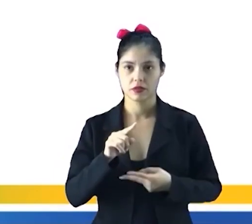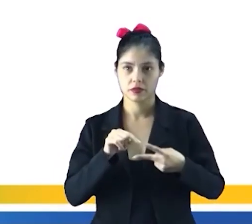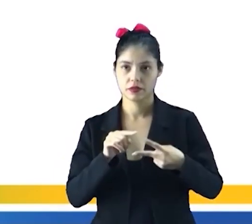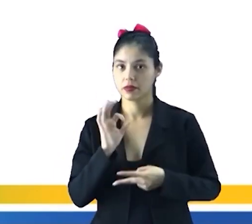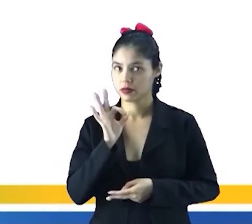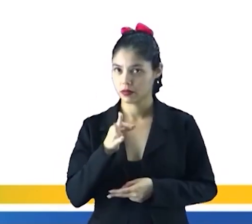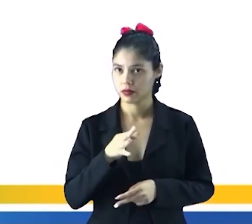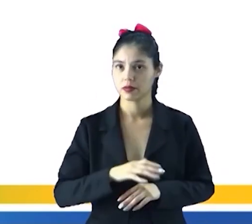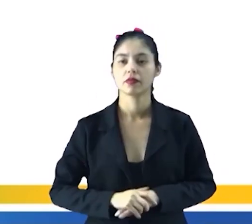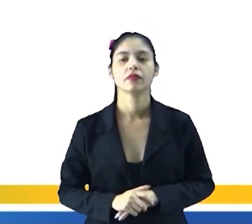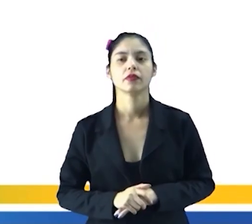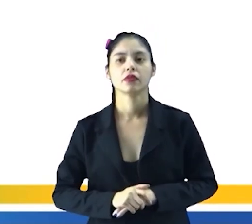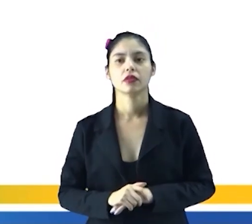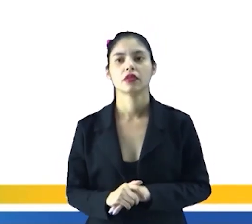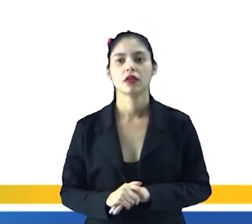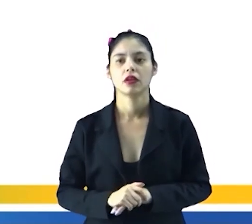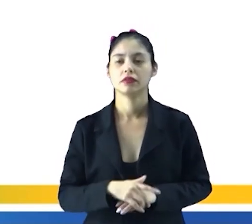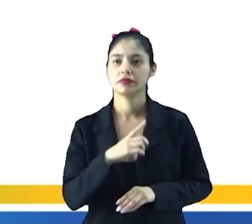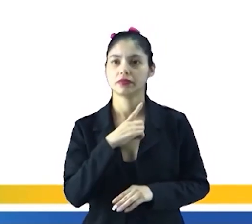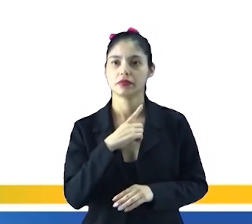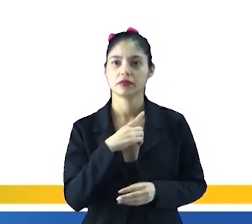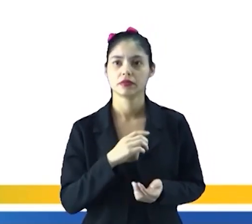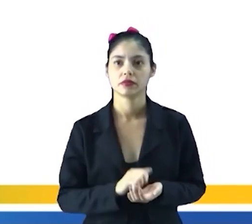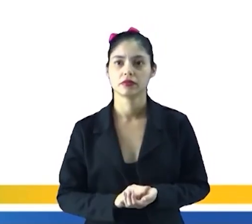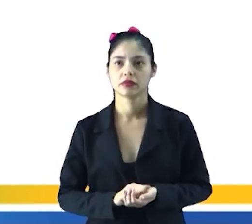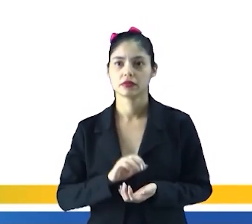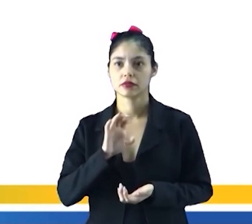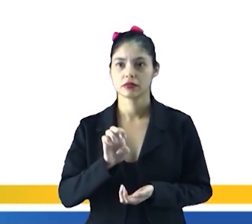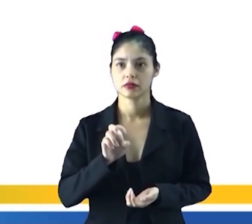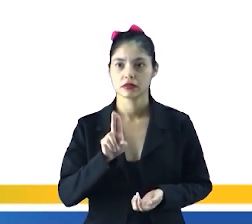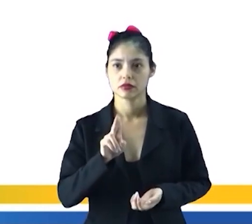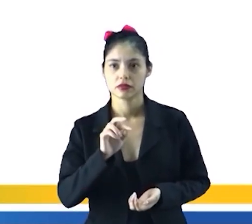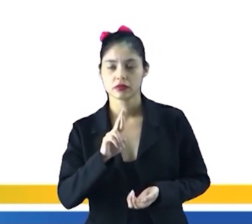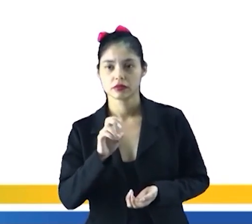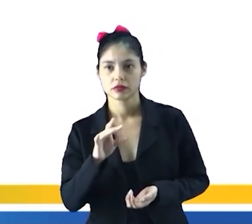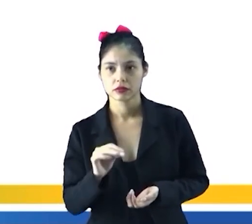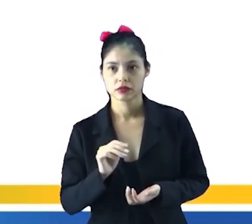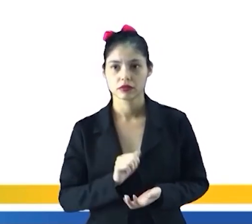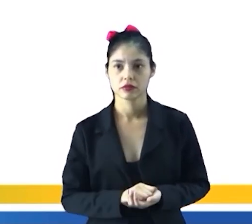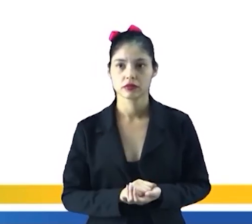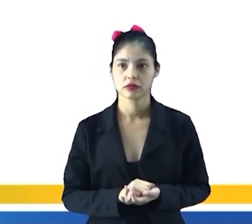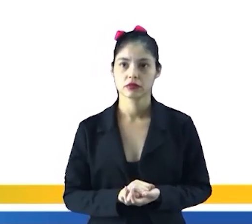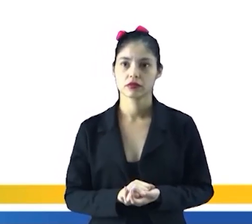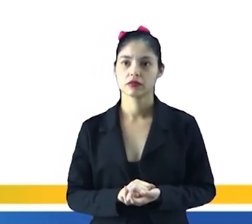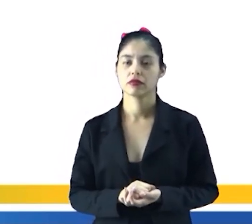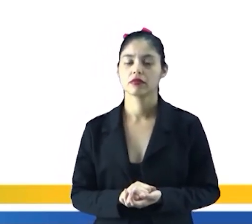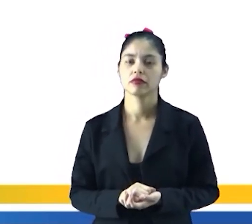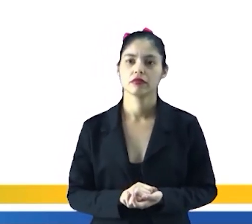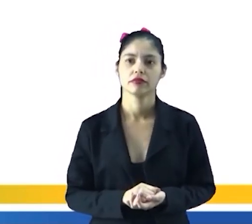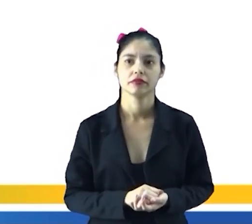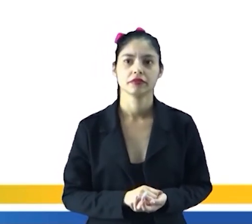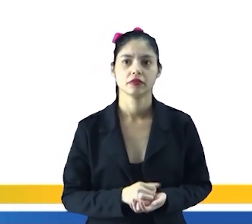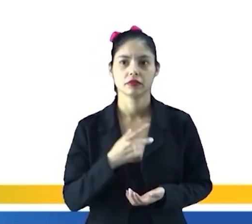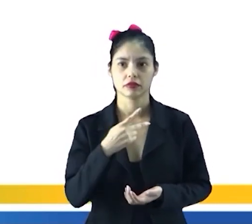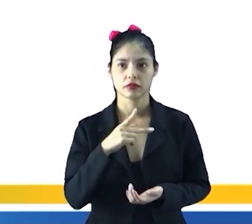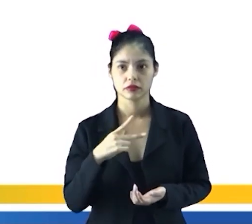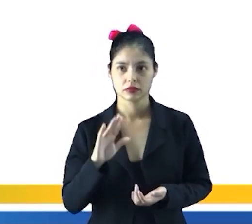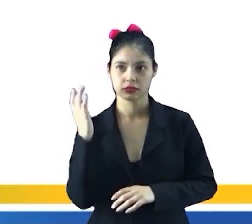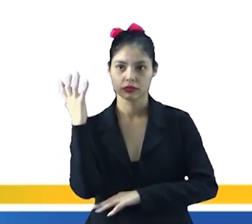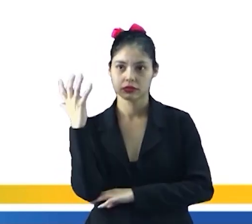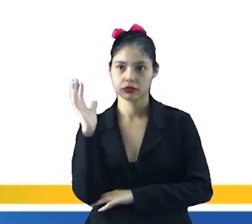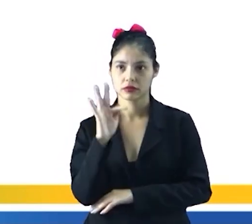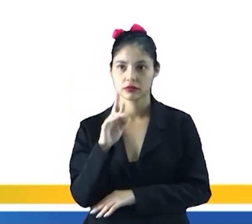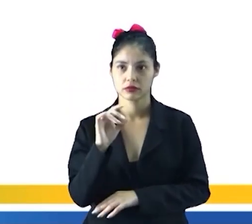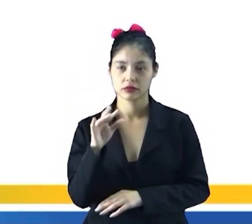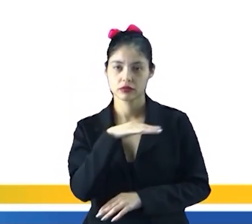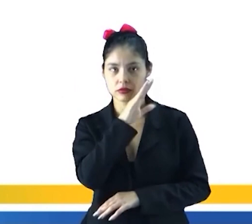2 aí, certo? E depois eu vou ter os eucária, já está no spoiler aí, que são eucariontes, e aí tem os protistas, as